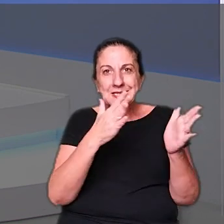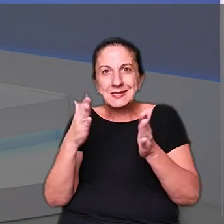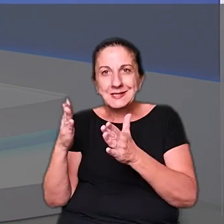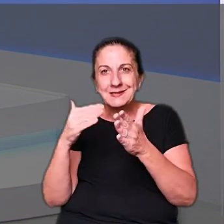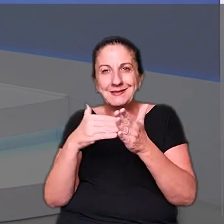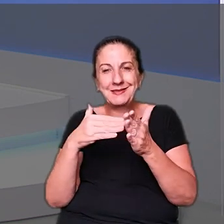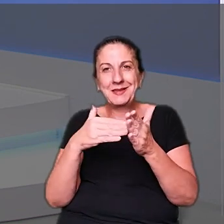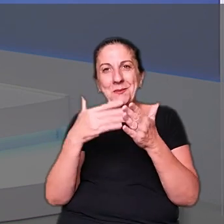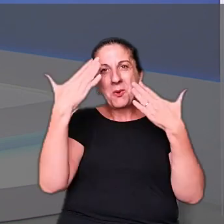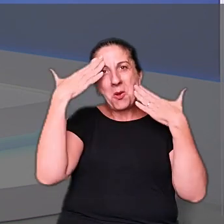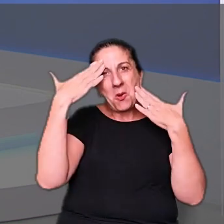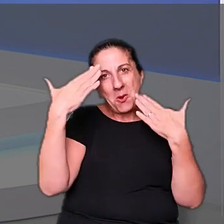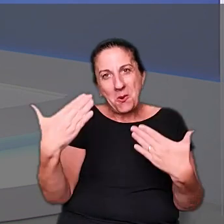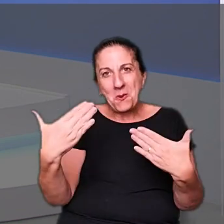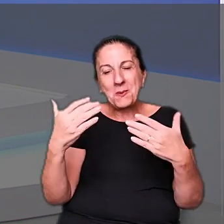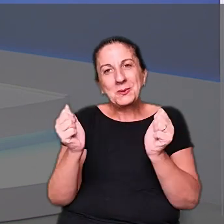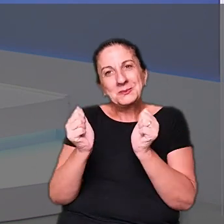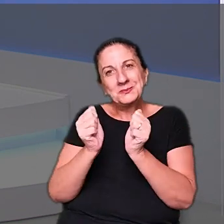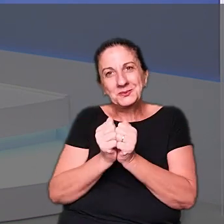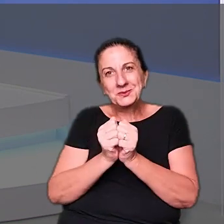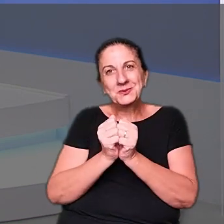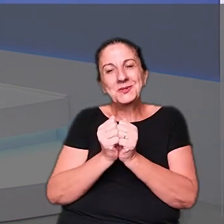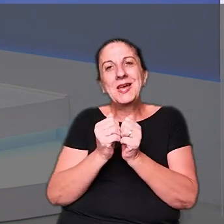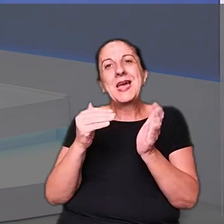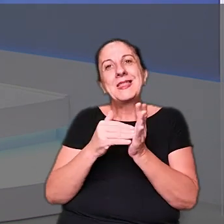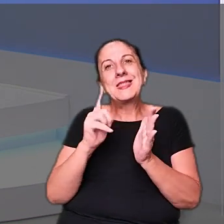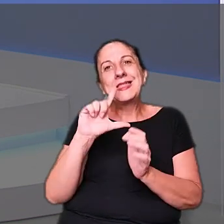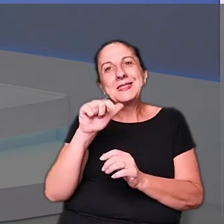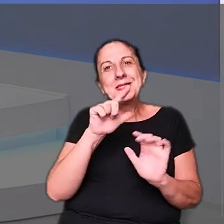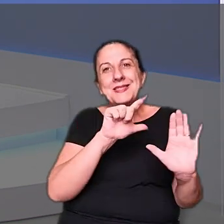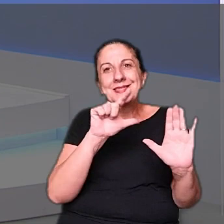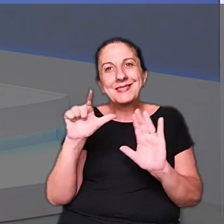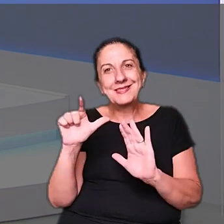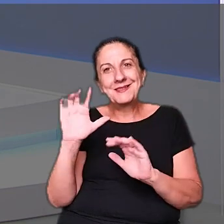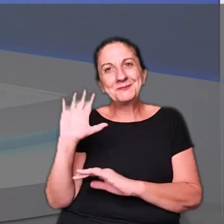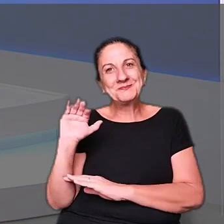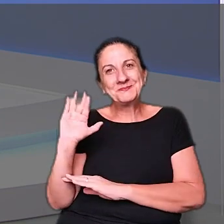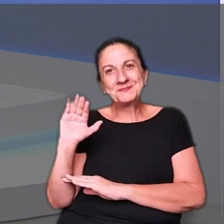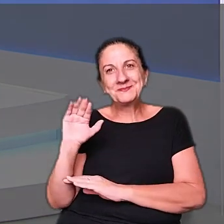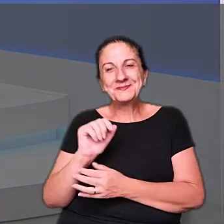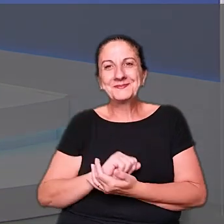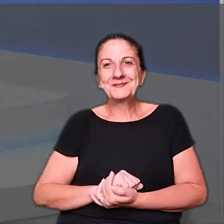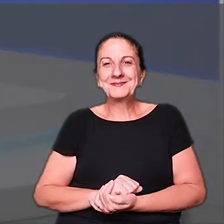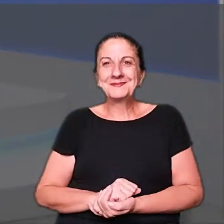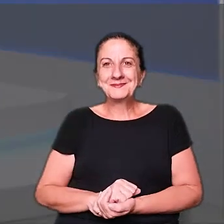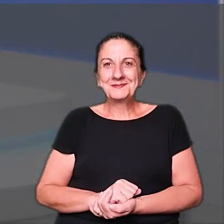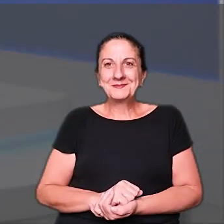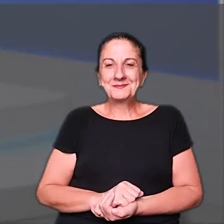durante esse tempo todo. Muito obrigada pela companhia e até a próxima semana. Tchau!